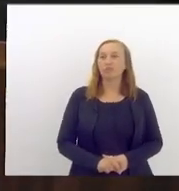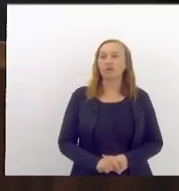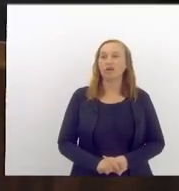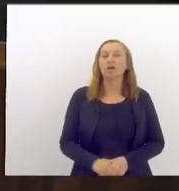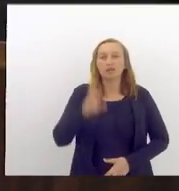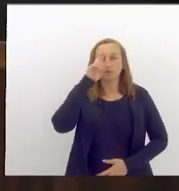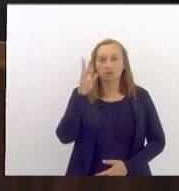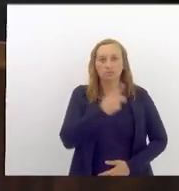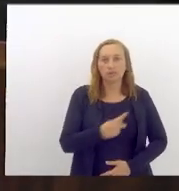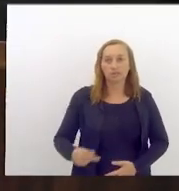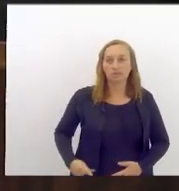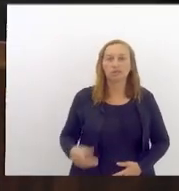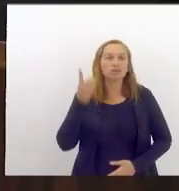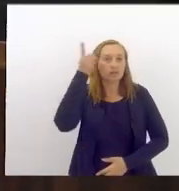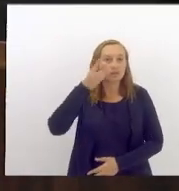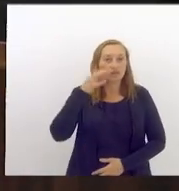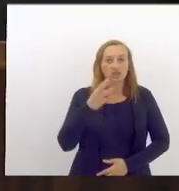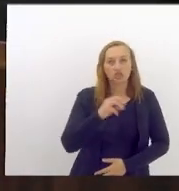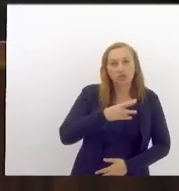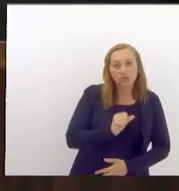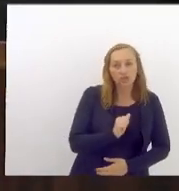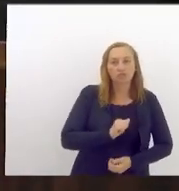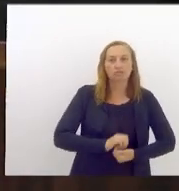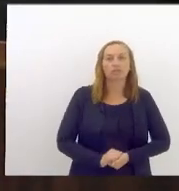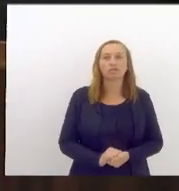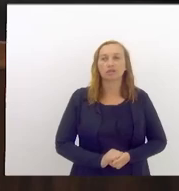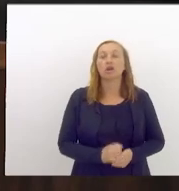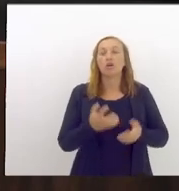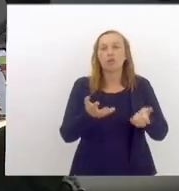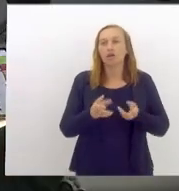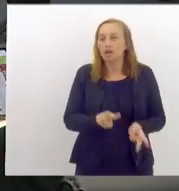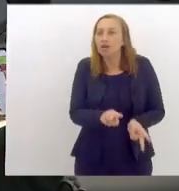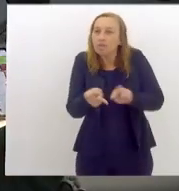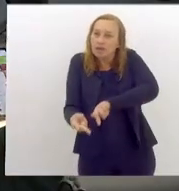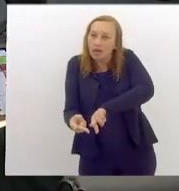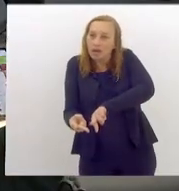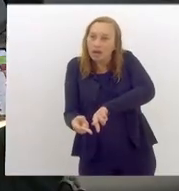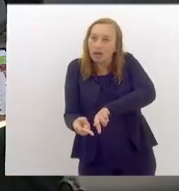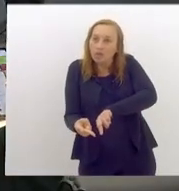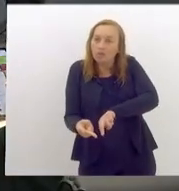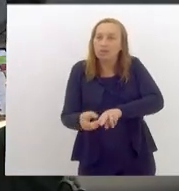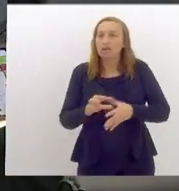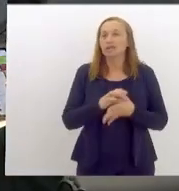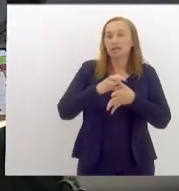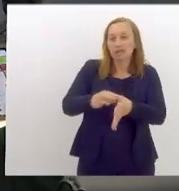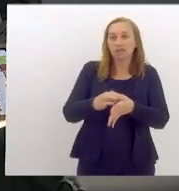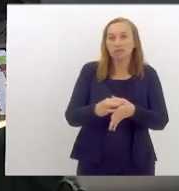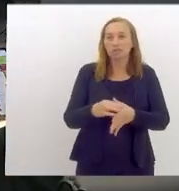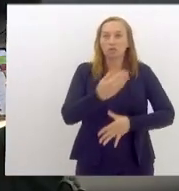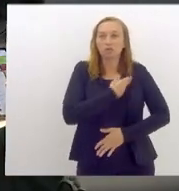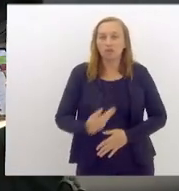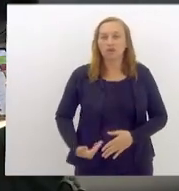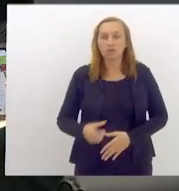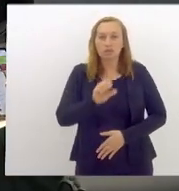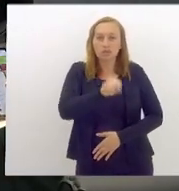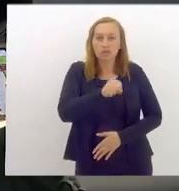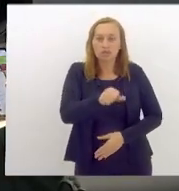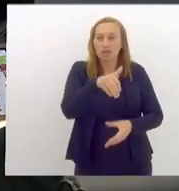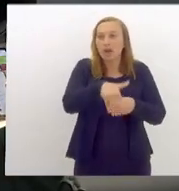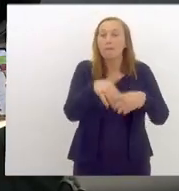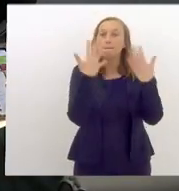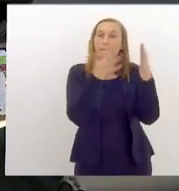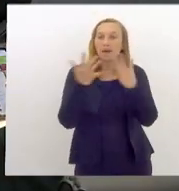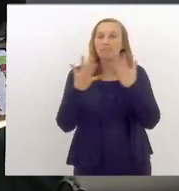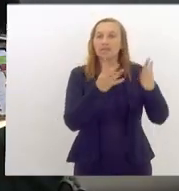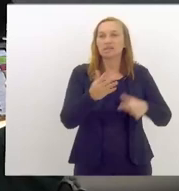senhor presidente eu quero encaminhar pelo voto sim pela liderança do governo parabenizar